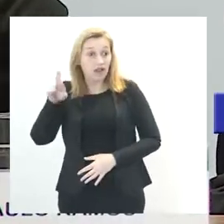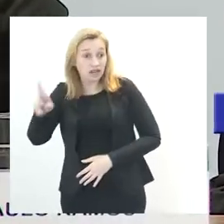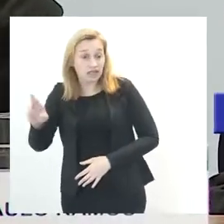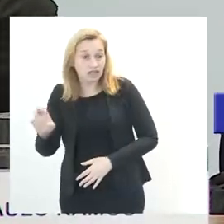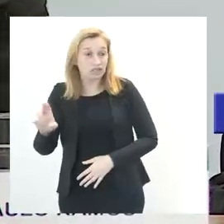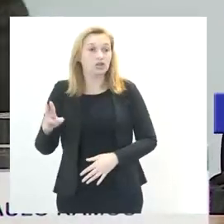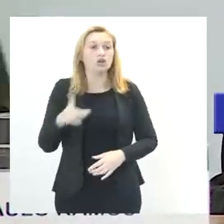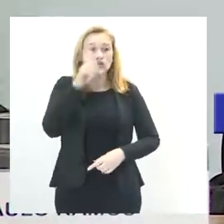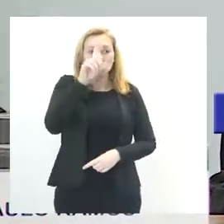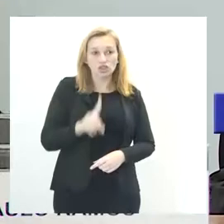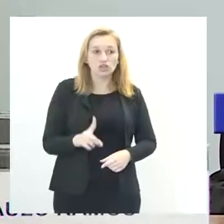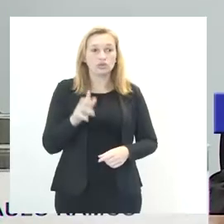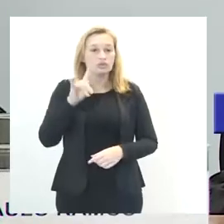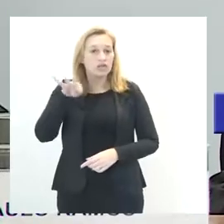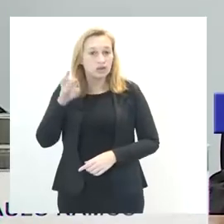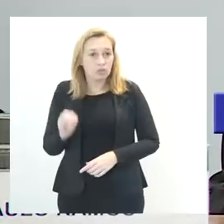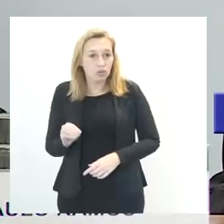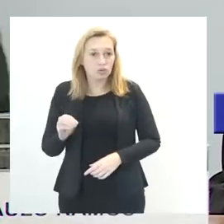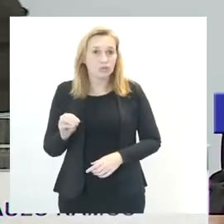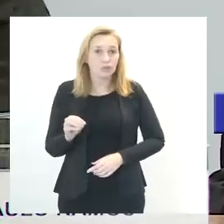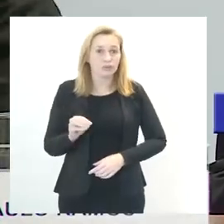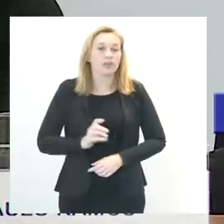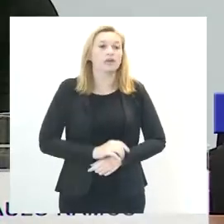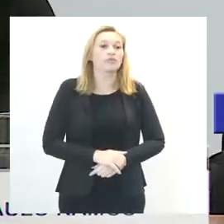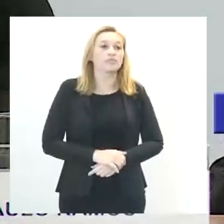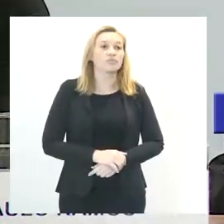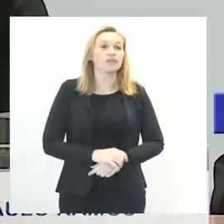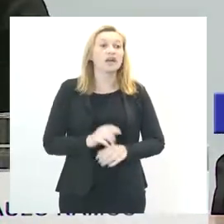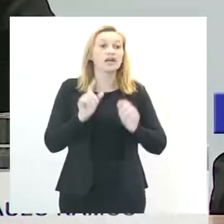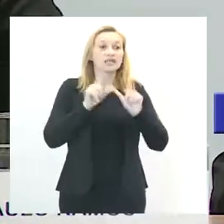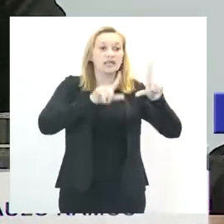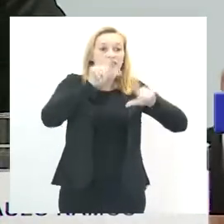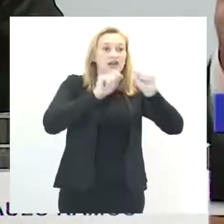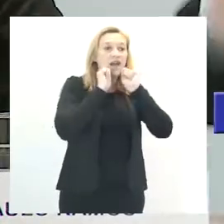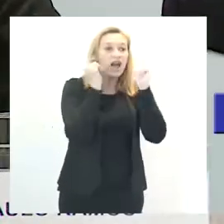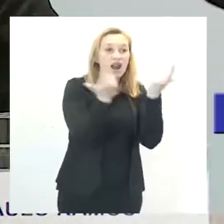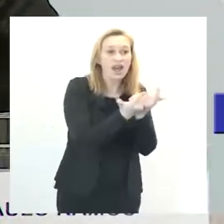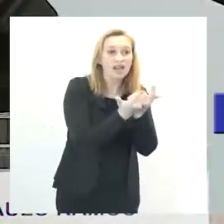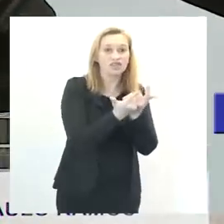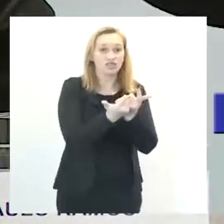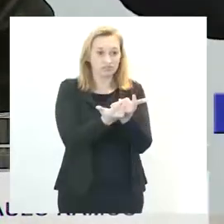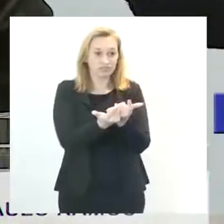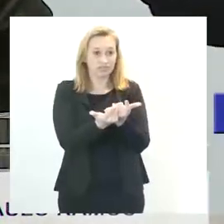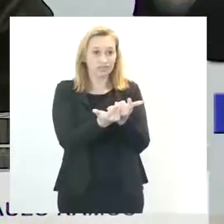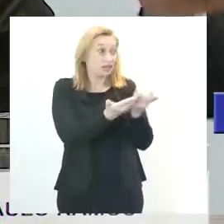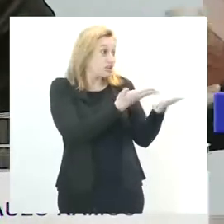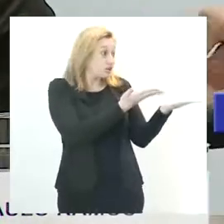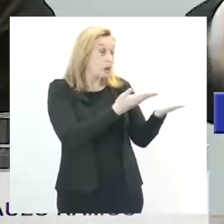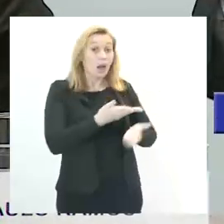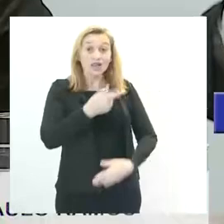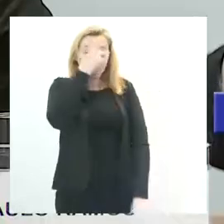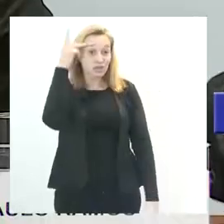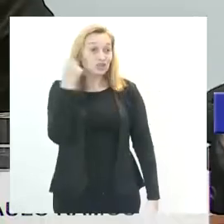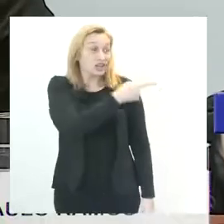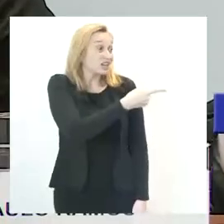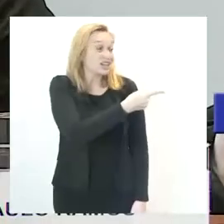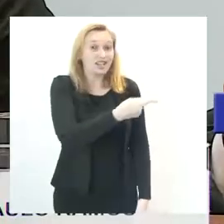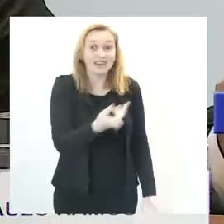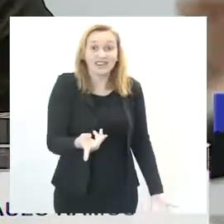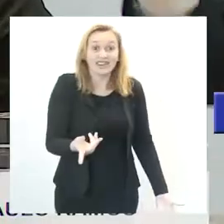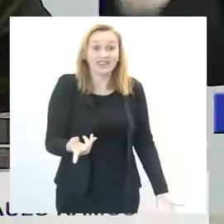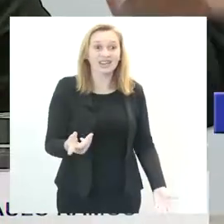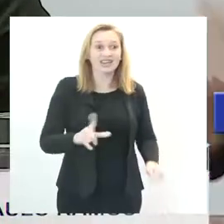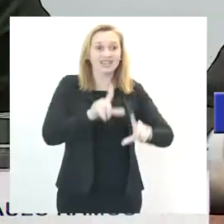que é diretor de patrimônio a a TV alerj Luciano mas está aqui pessoal da TV aberta de todo aqui